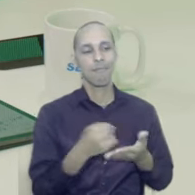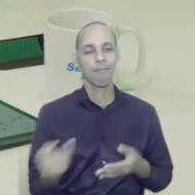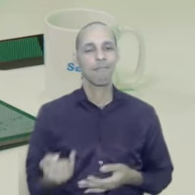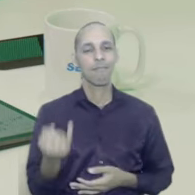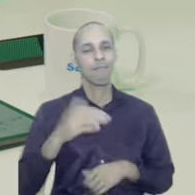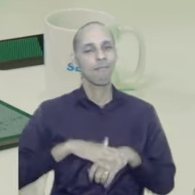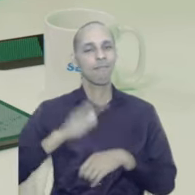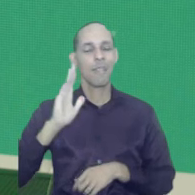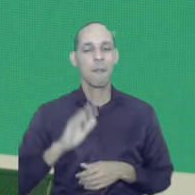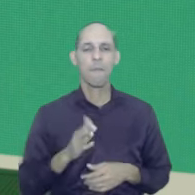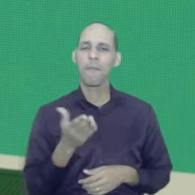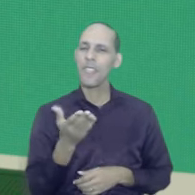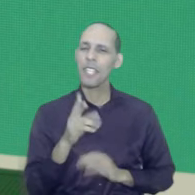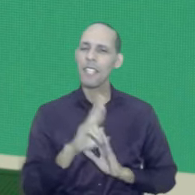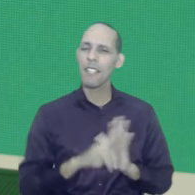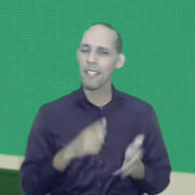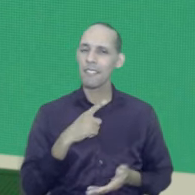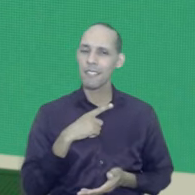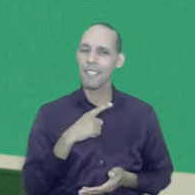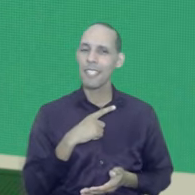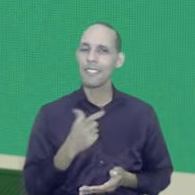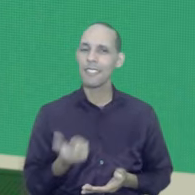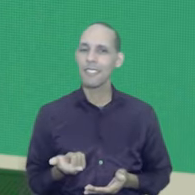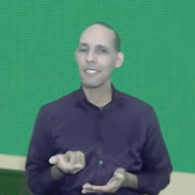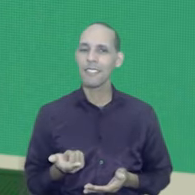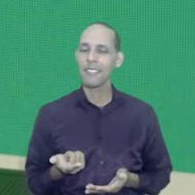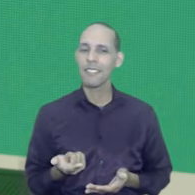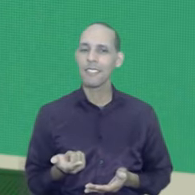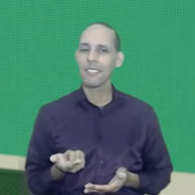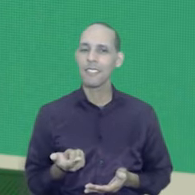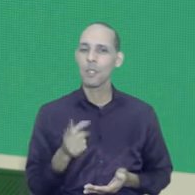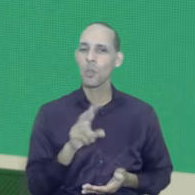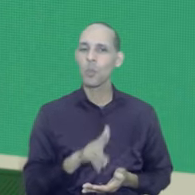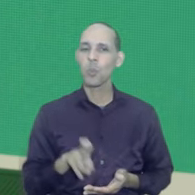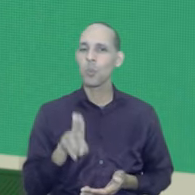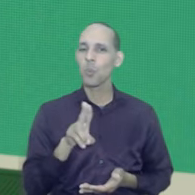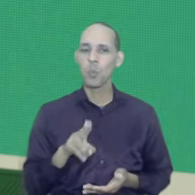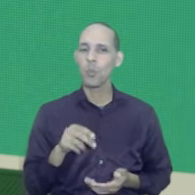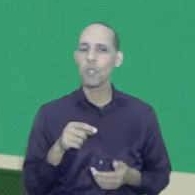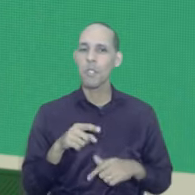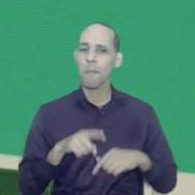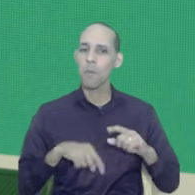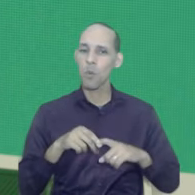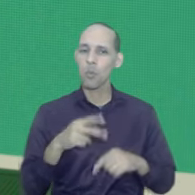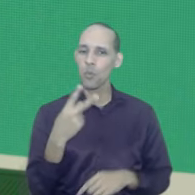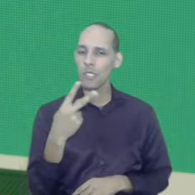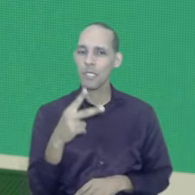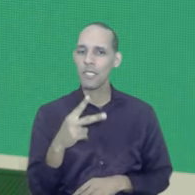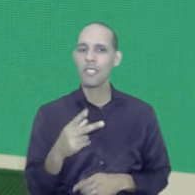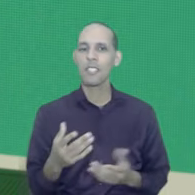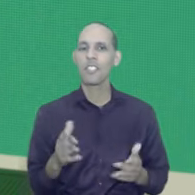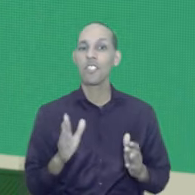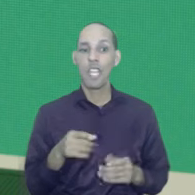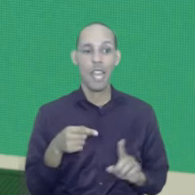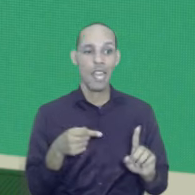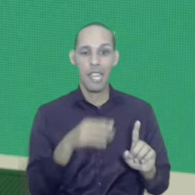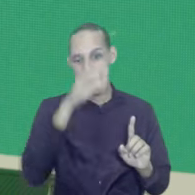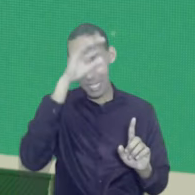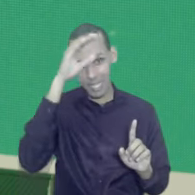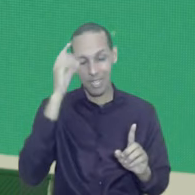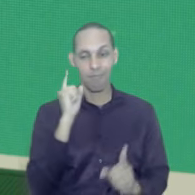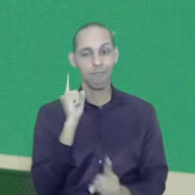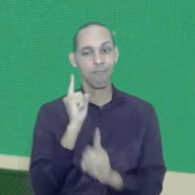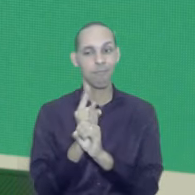você tem resultos assim de aplicação de de um produto de vocês que foi que o cliente identificou assim oado